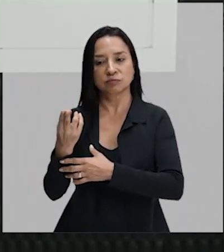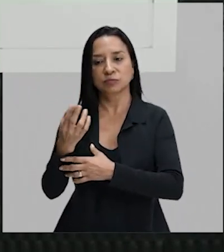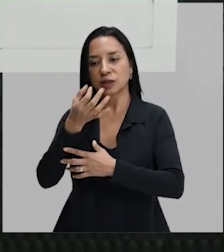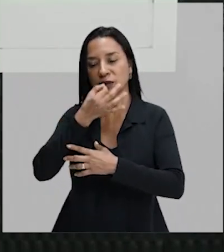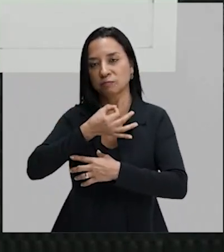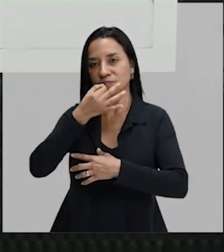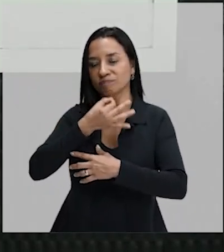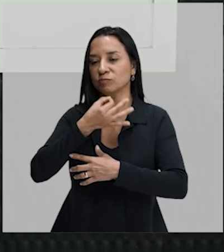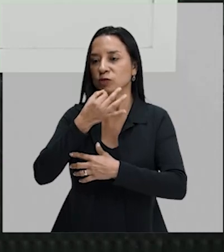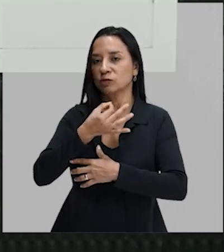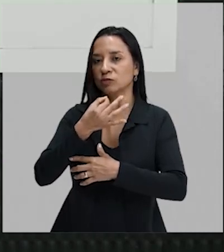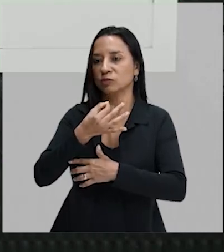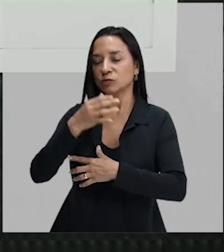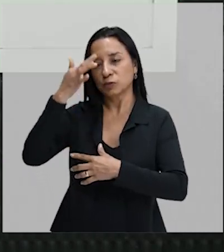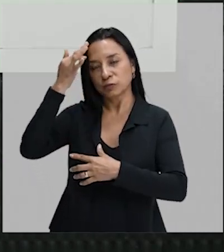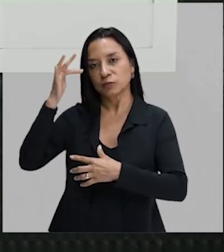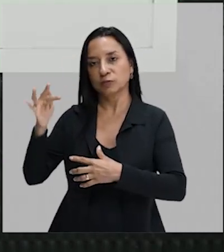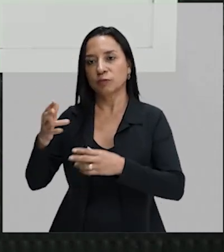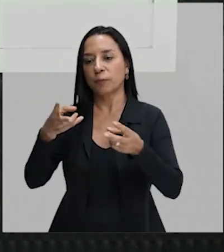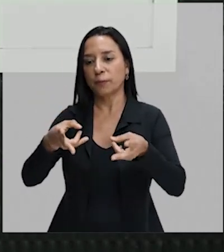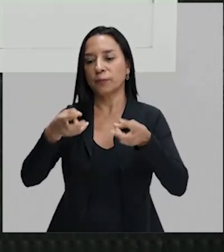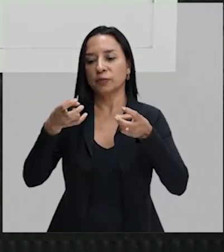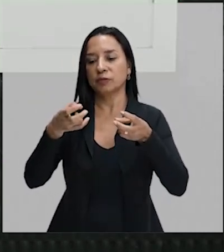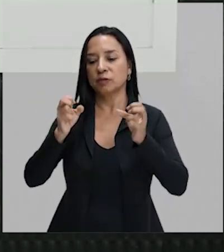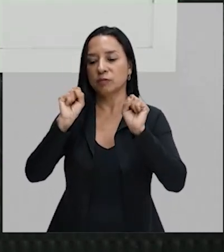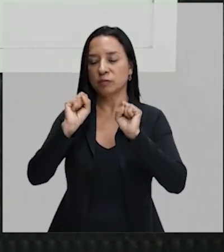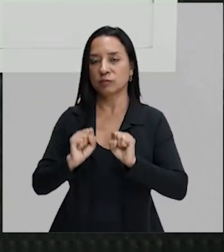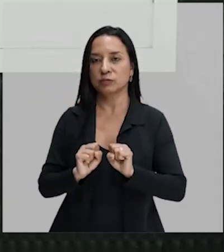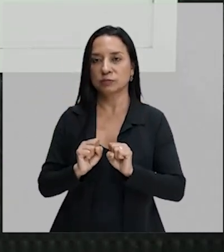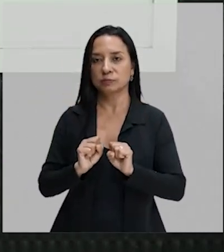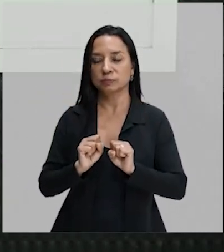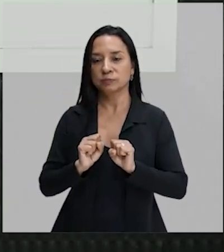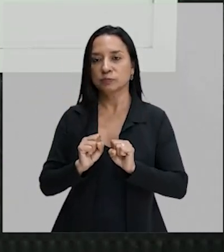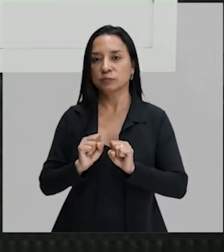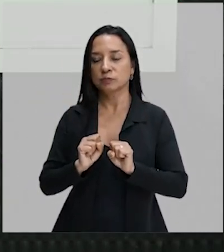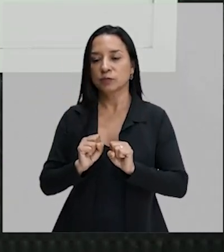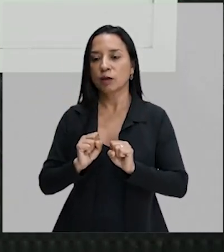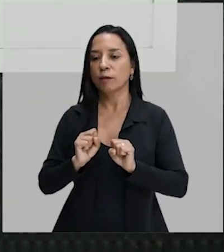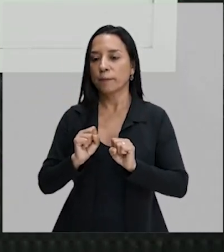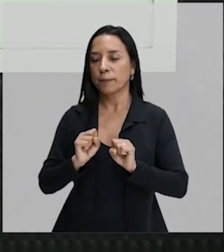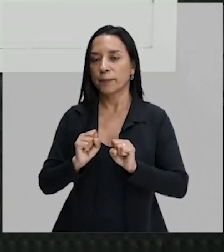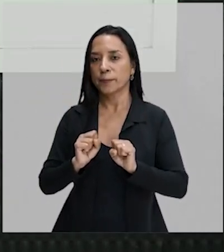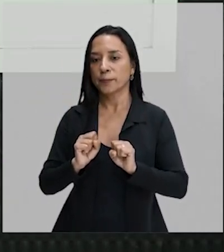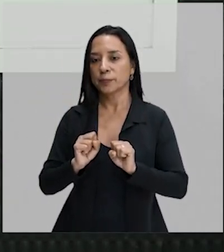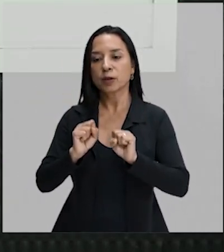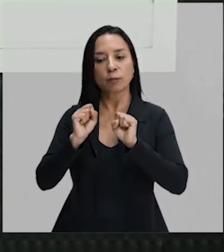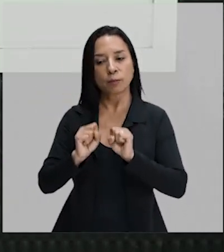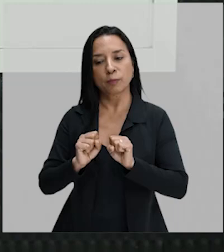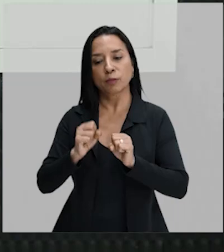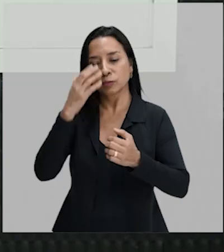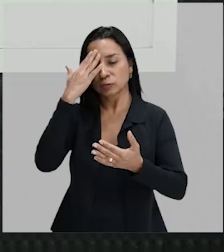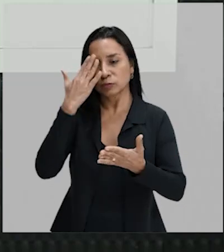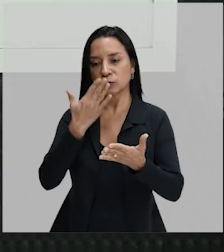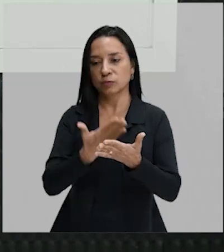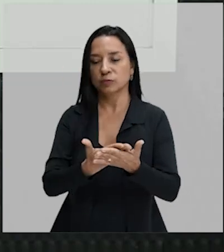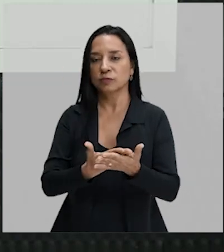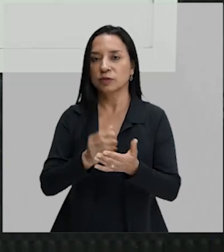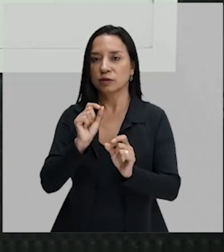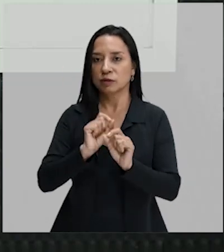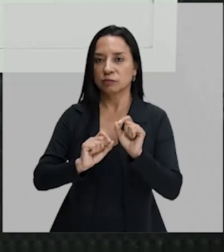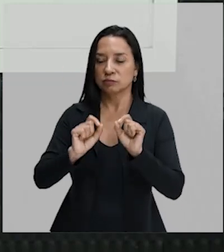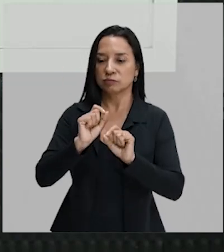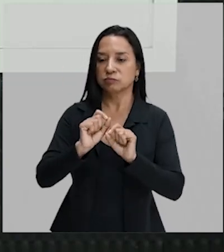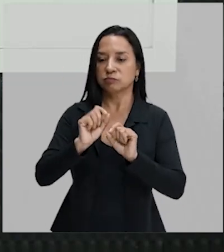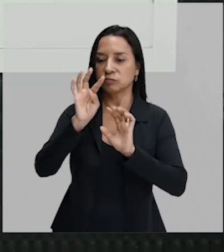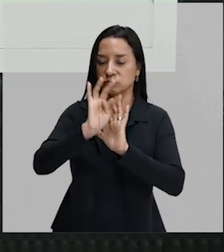né? Perceba que a autoridade, ela pode dar muita confiabilidade à